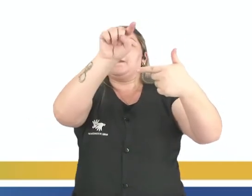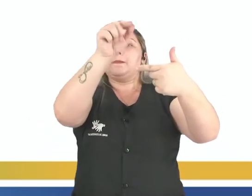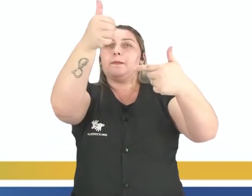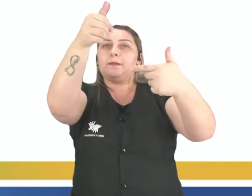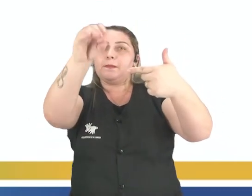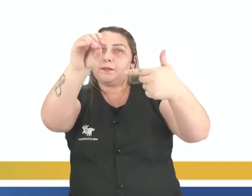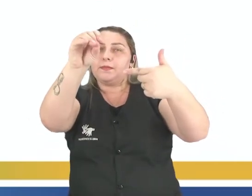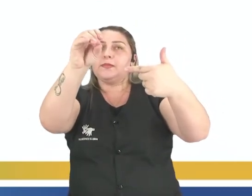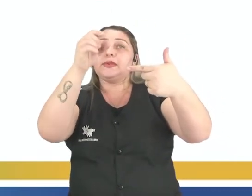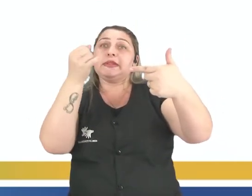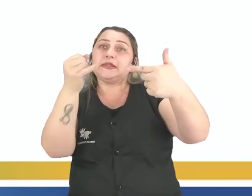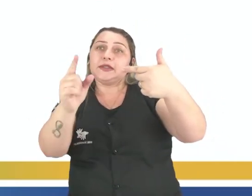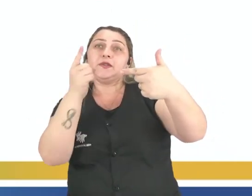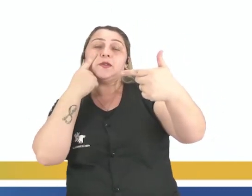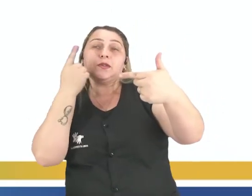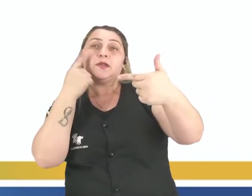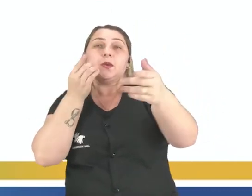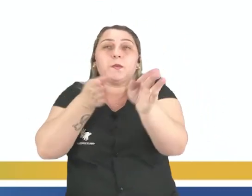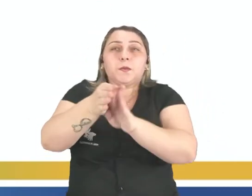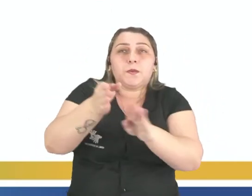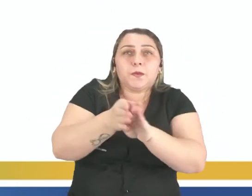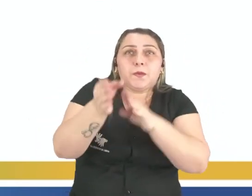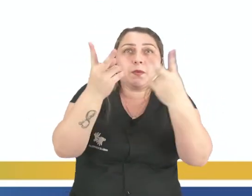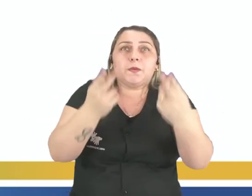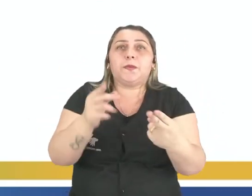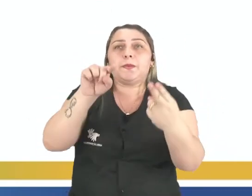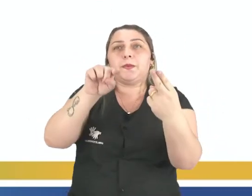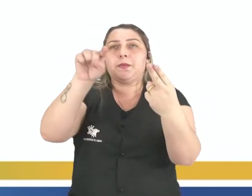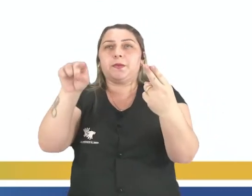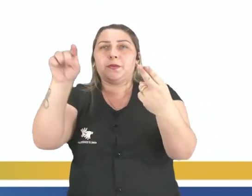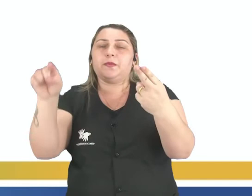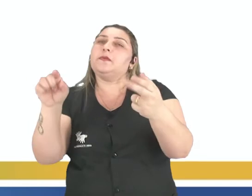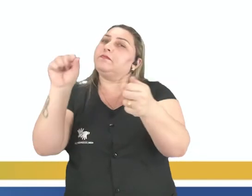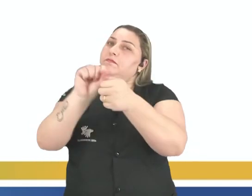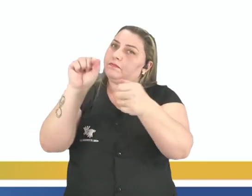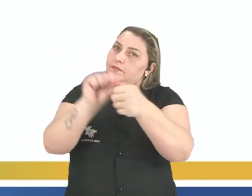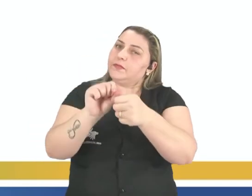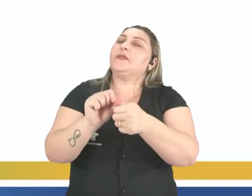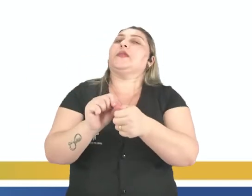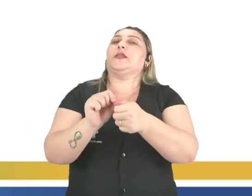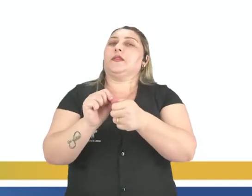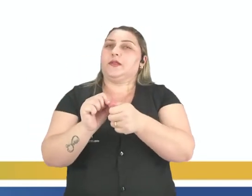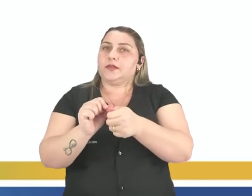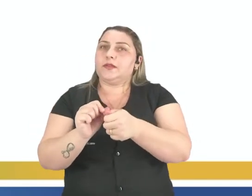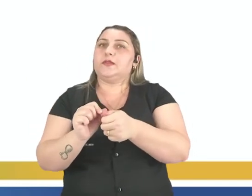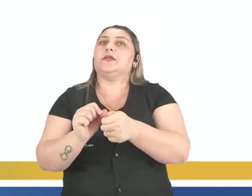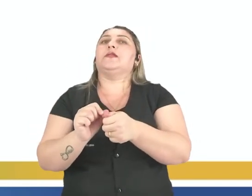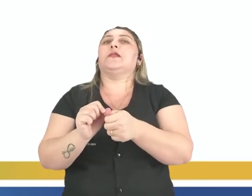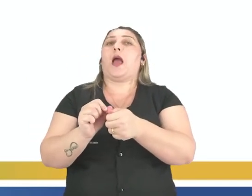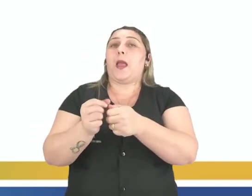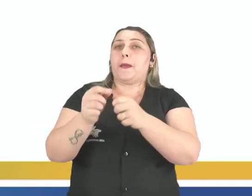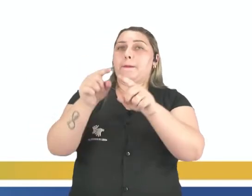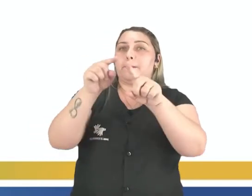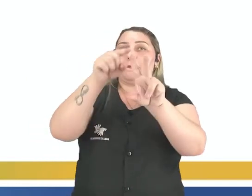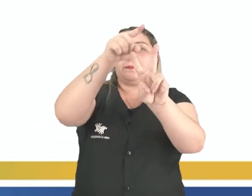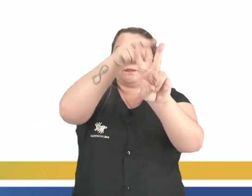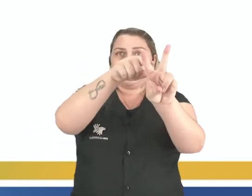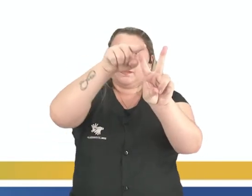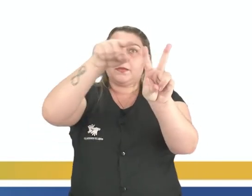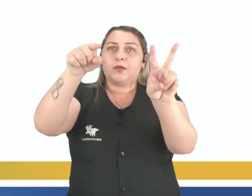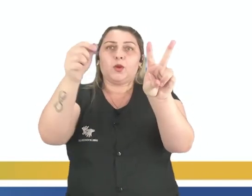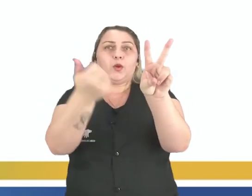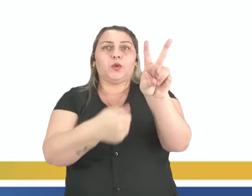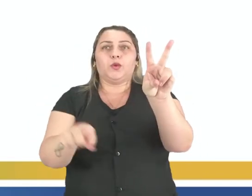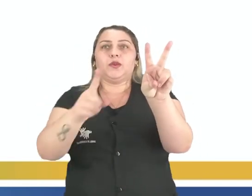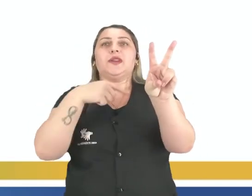menos 10. Então, se você seguir as orientações da setinha e você tiver bastante familiaridade aí com as propriedades de potenciação, você não